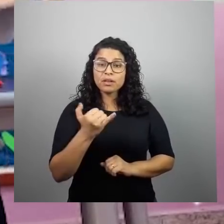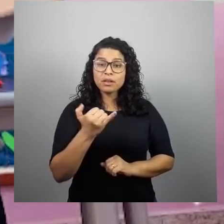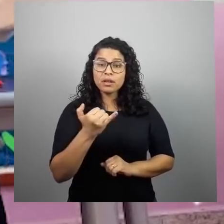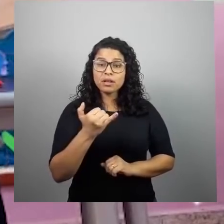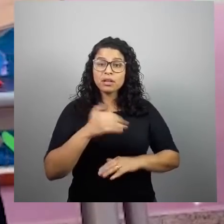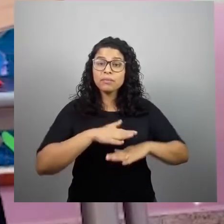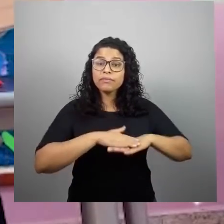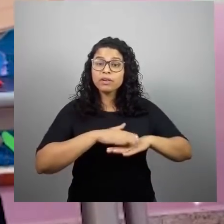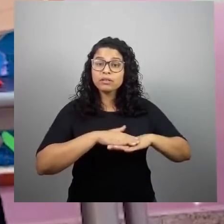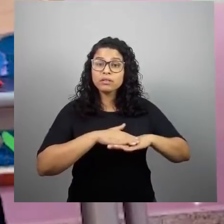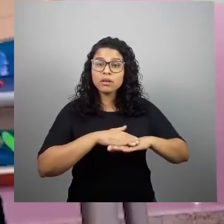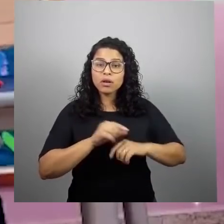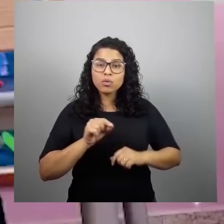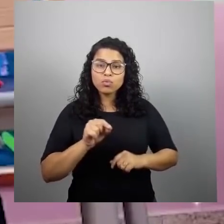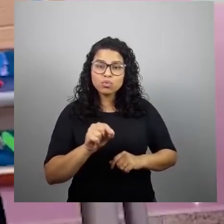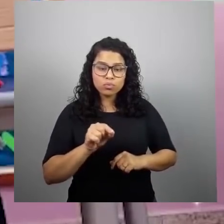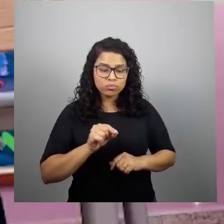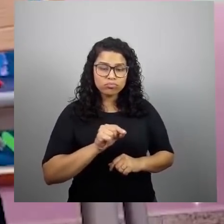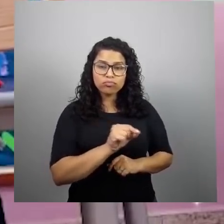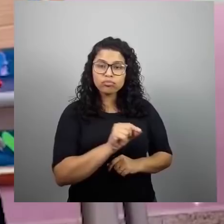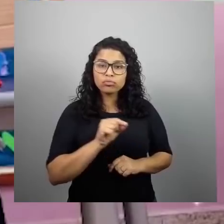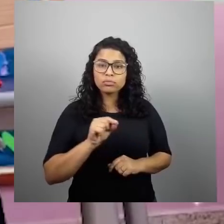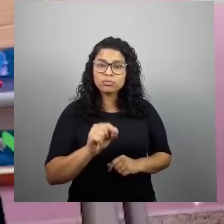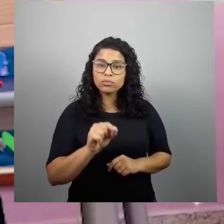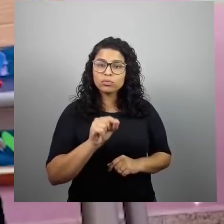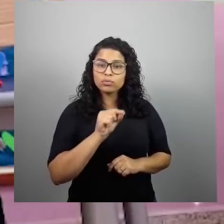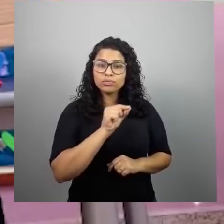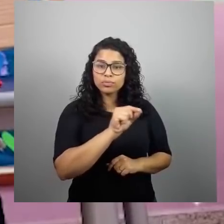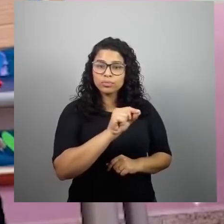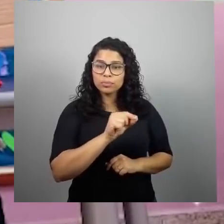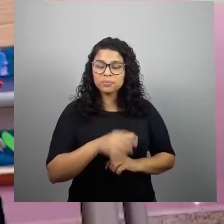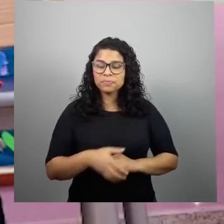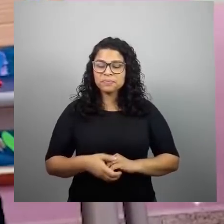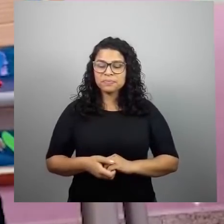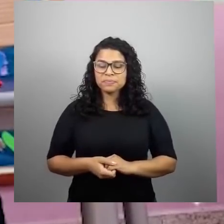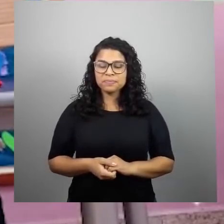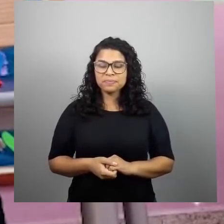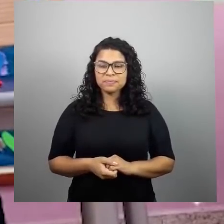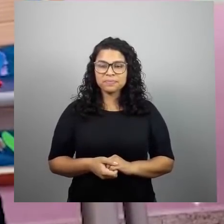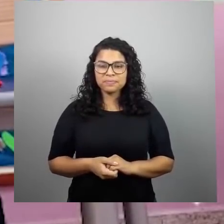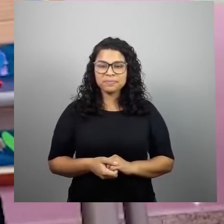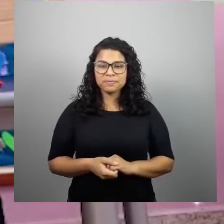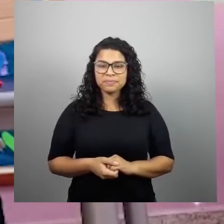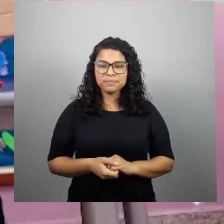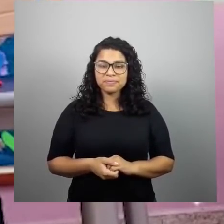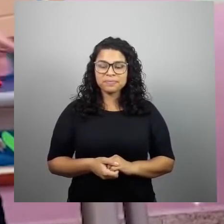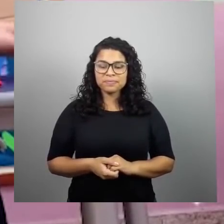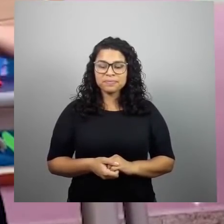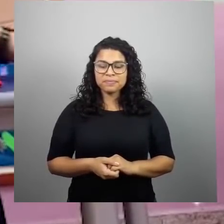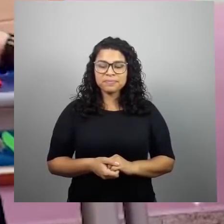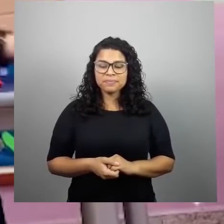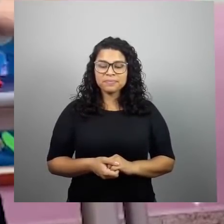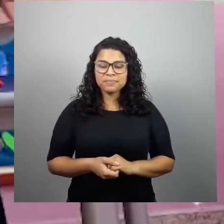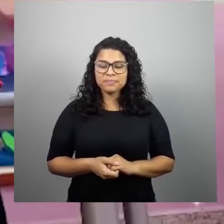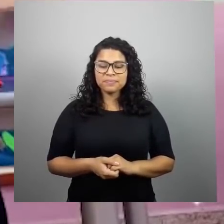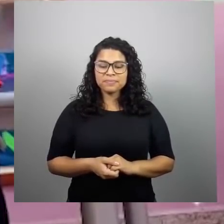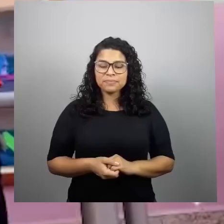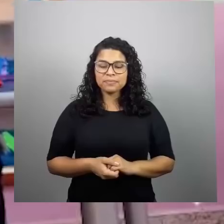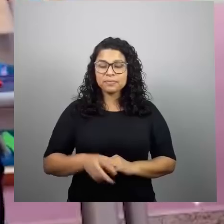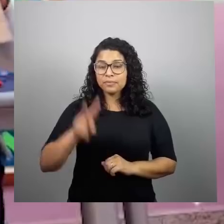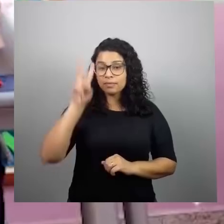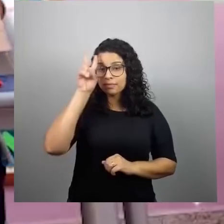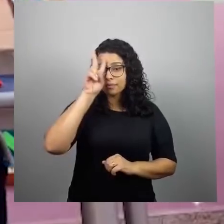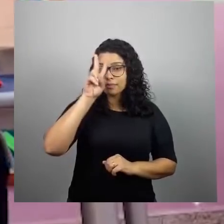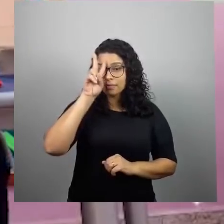e a caneta para a gente fazer os furinhos onde vão entrar o nosso cadarço. Lembrando